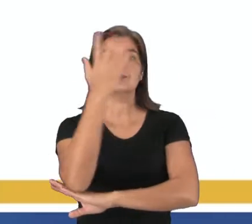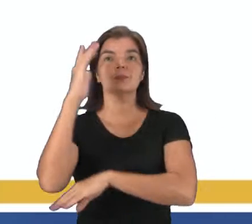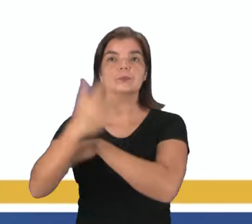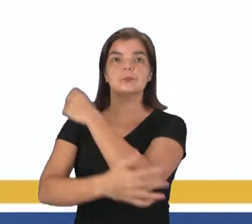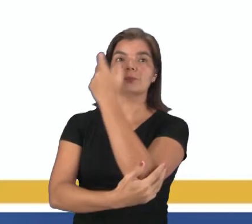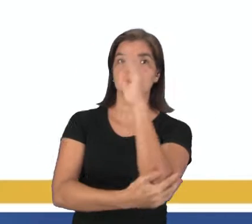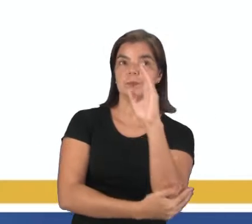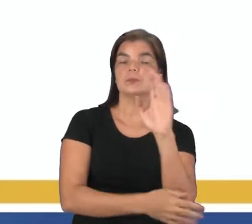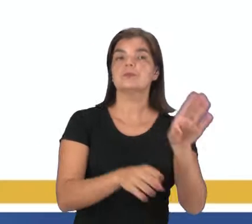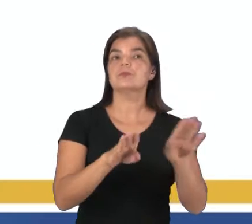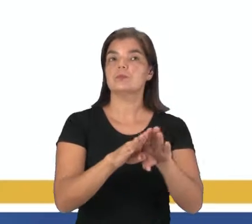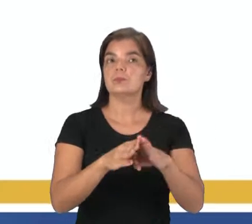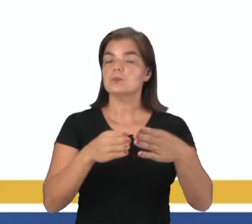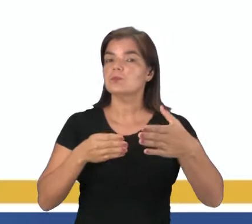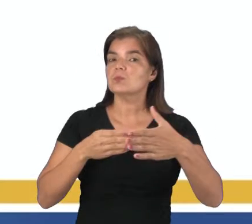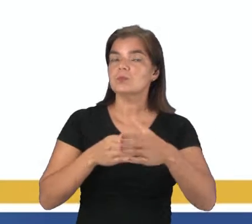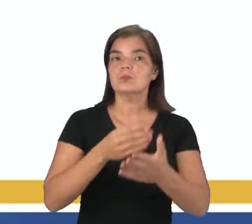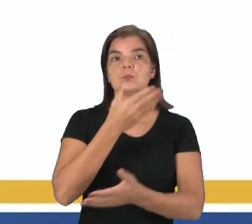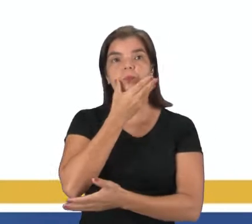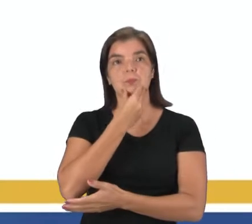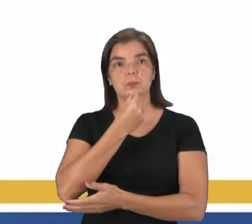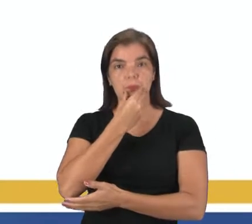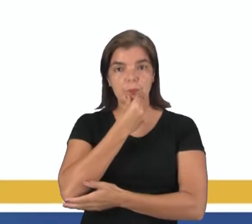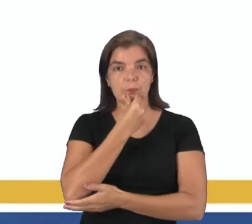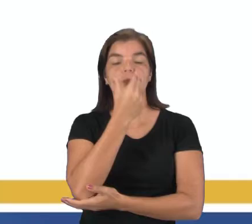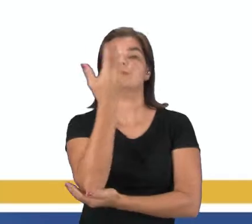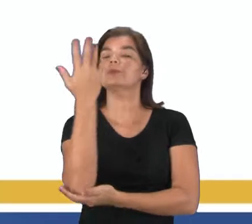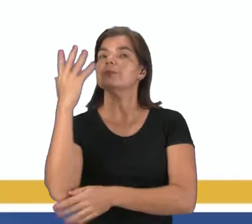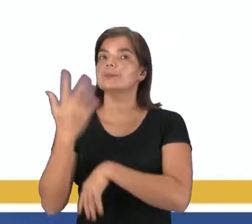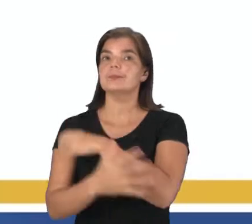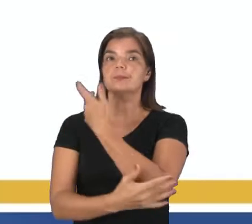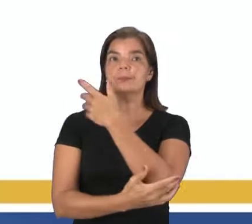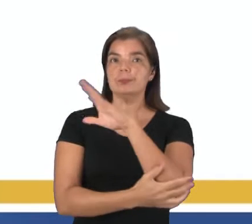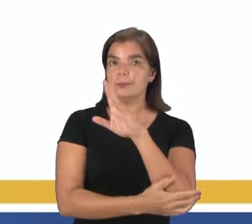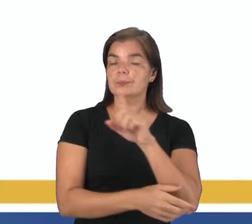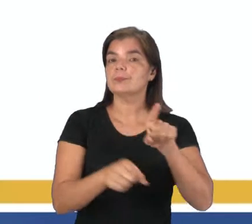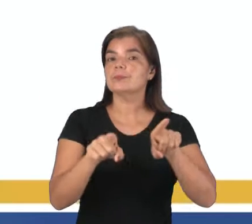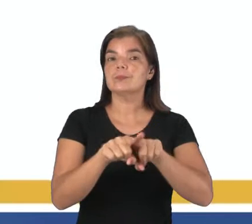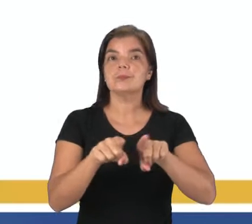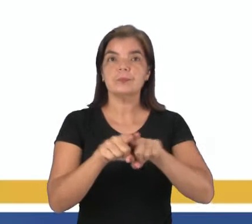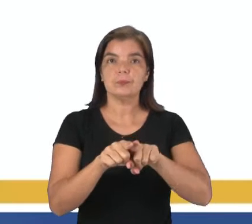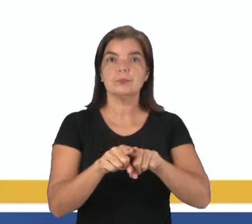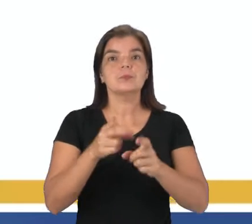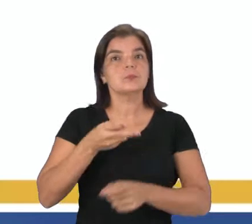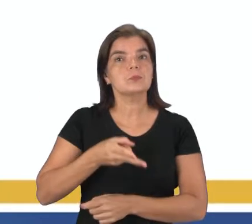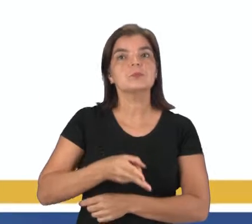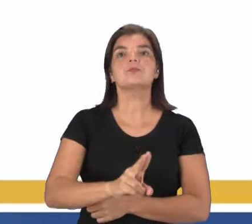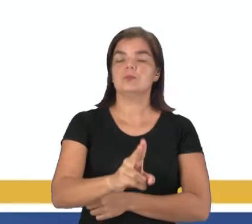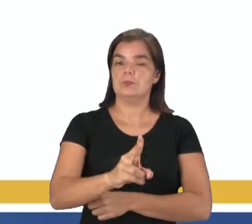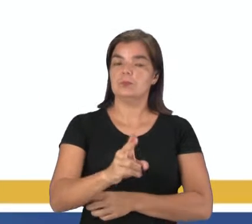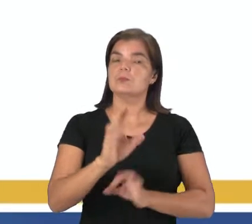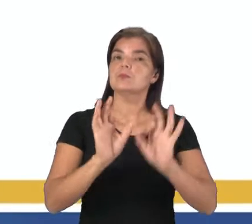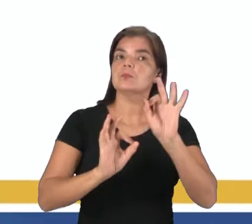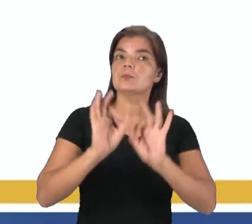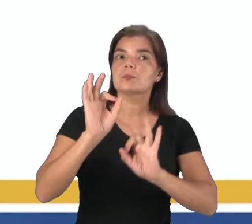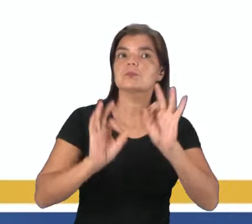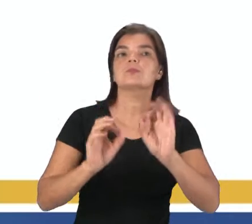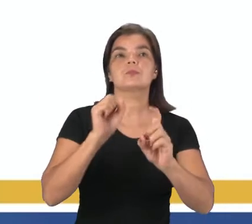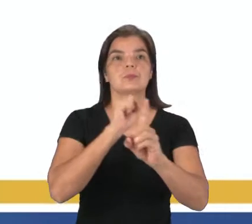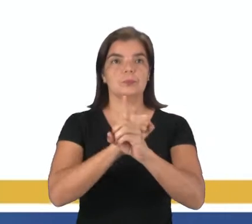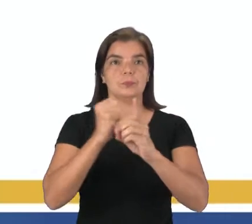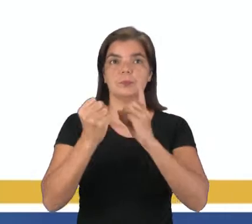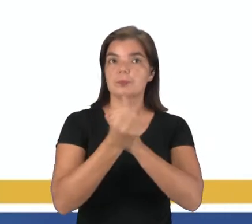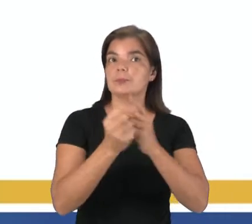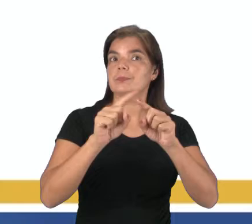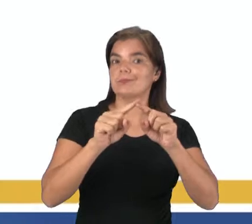homem e o homem com a natureza. A interferência do homem na natureza é indispensável para a continuidade